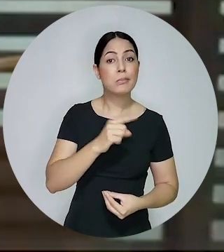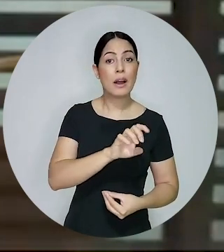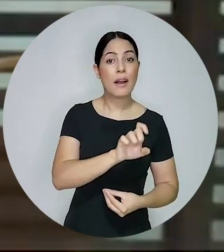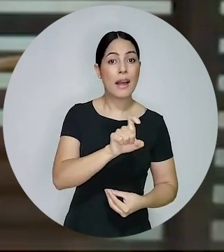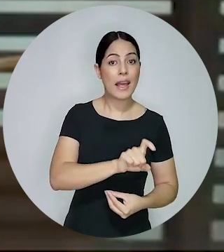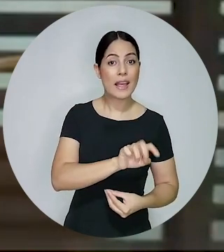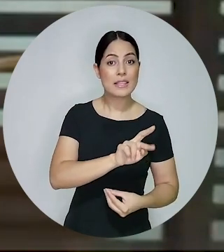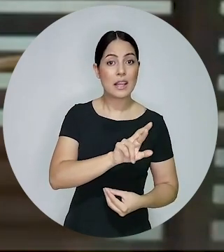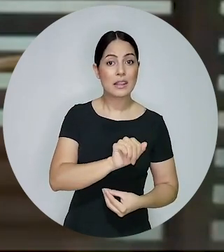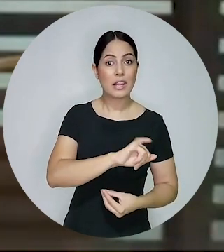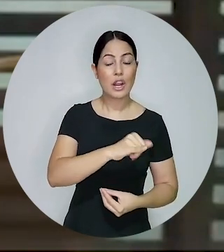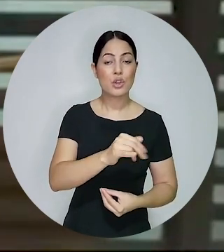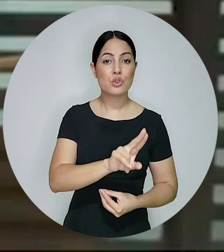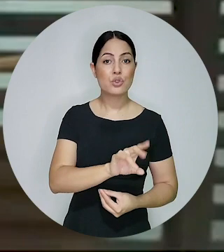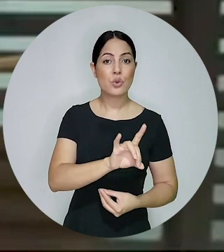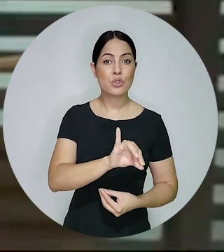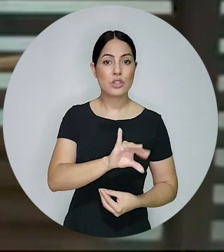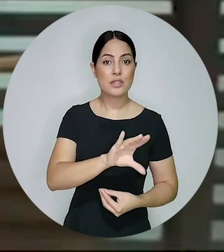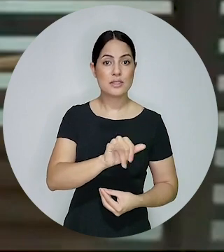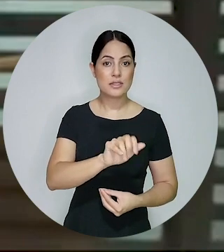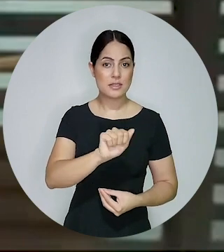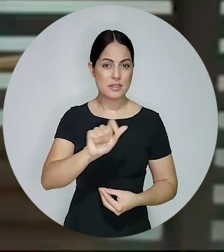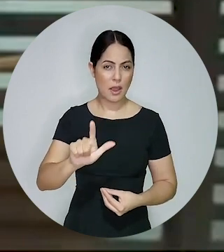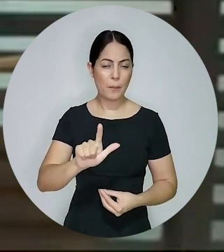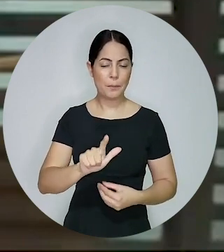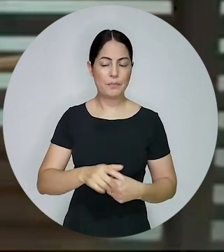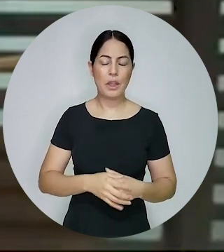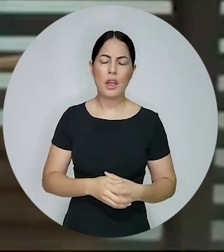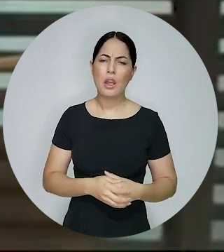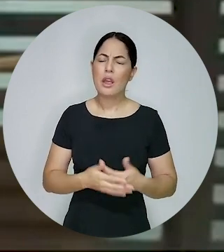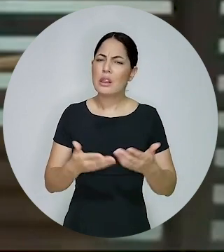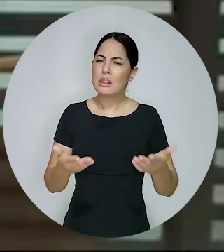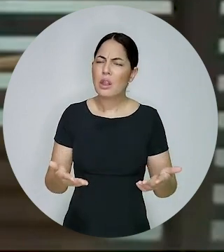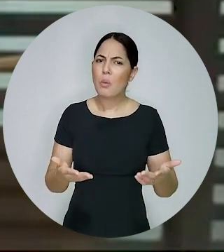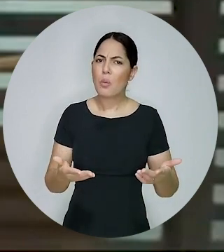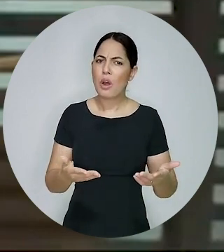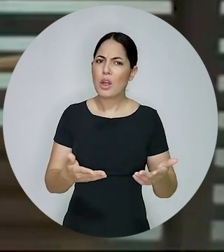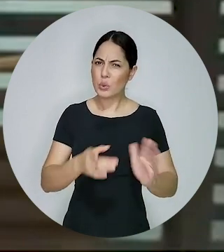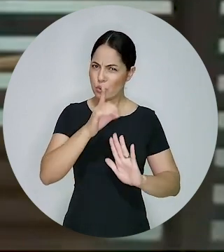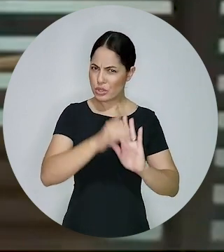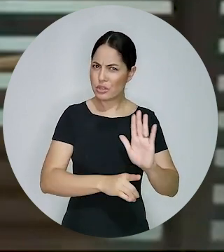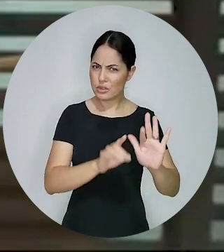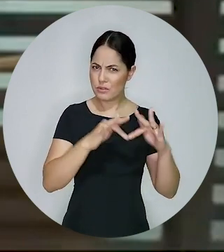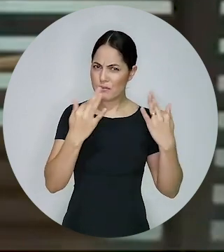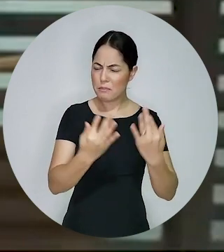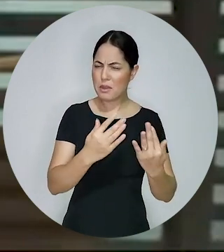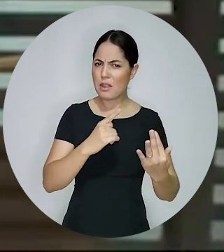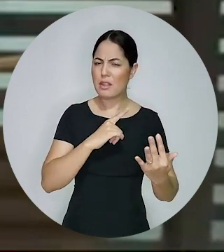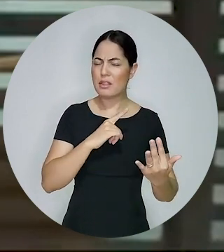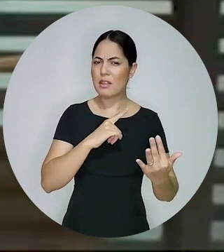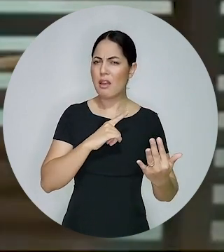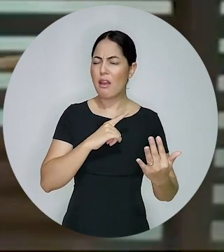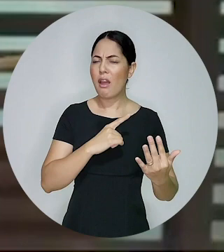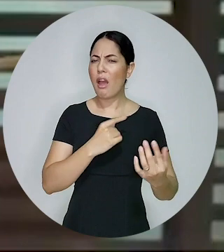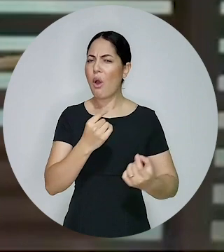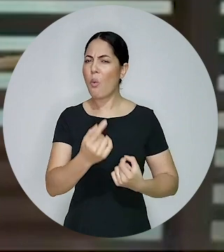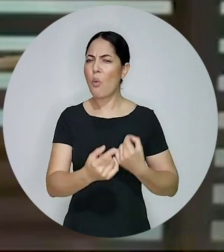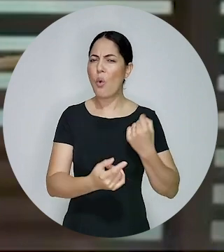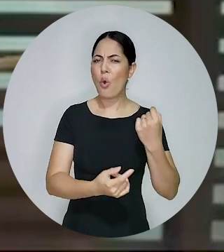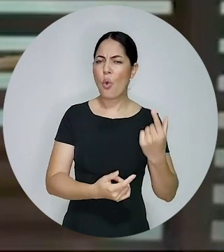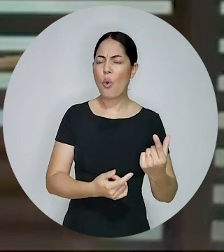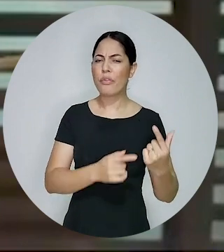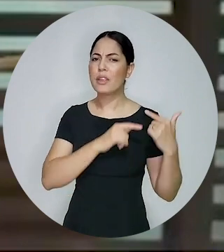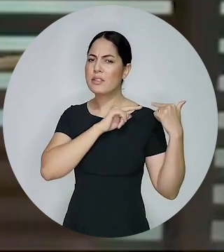uma advocacia extrajudicial no direito das famílias? A gente tem algumas atuações que